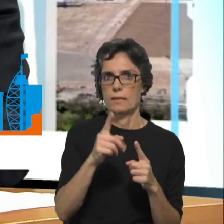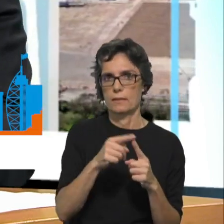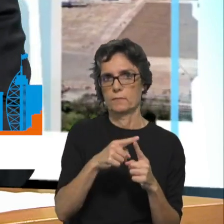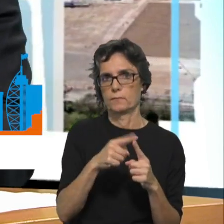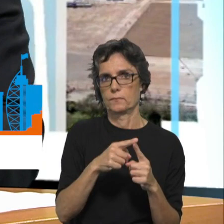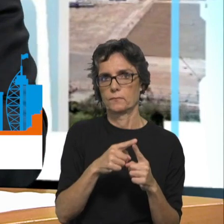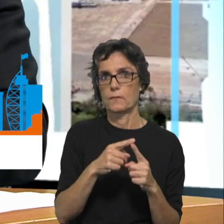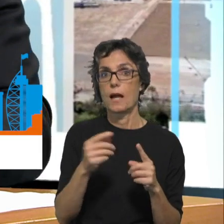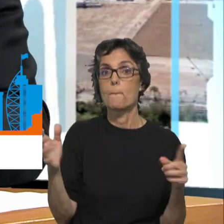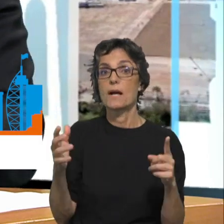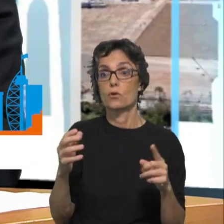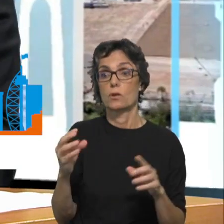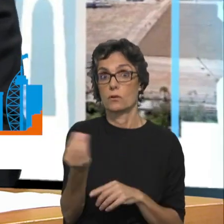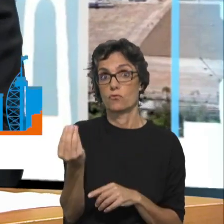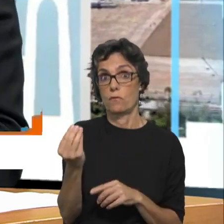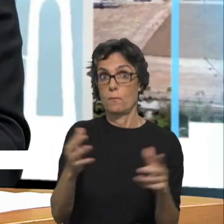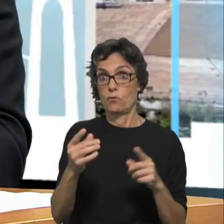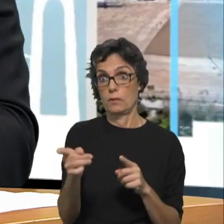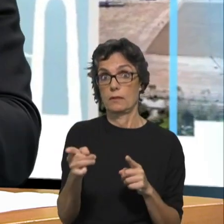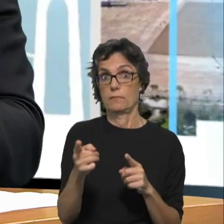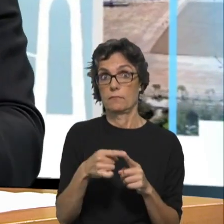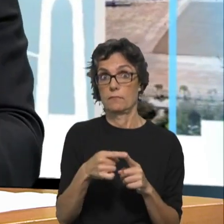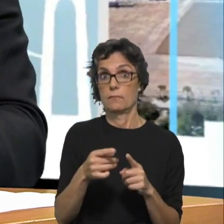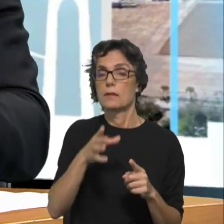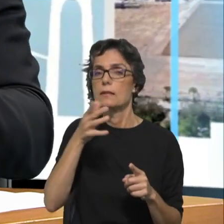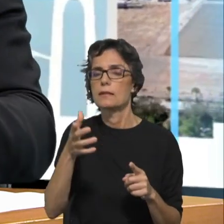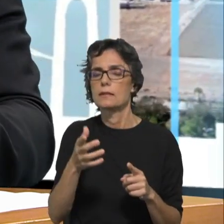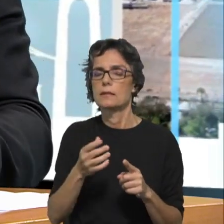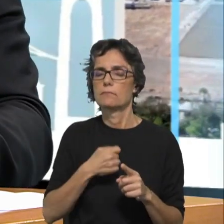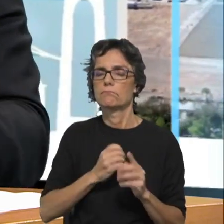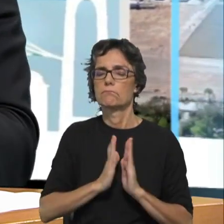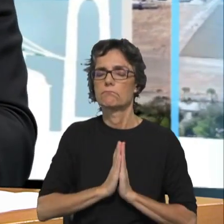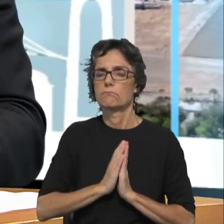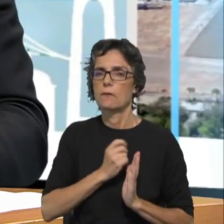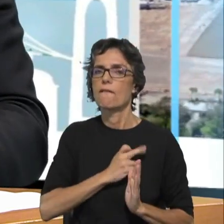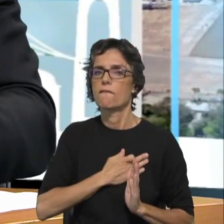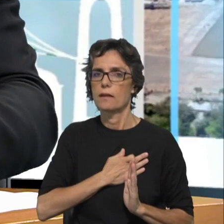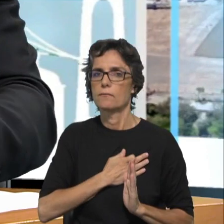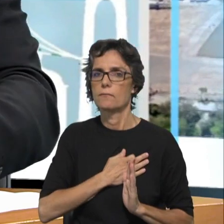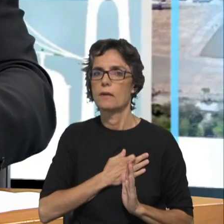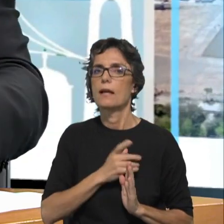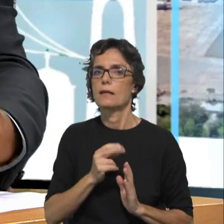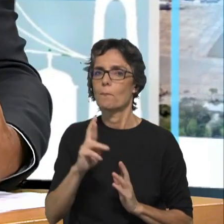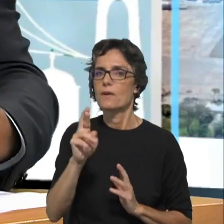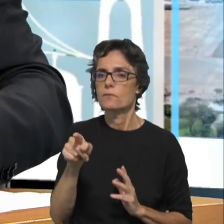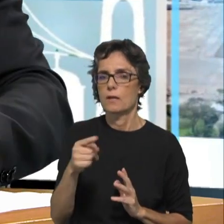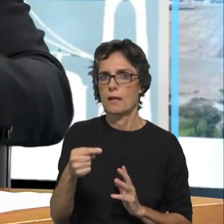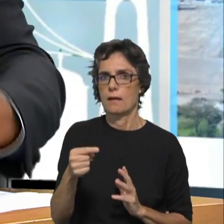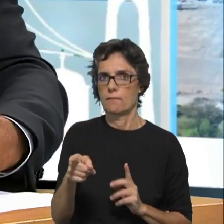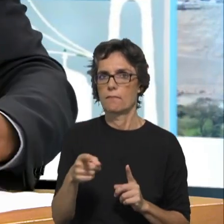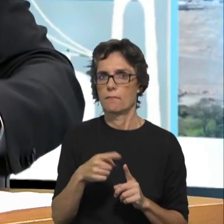maioria dos jovens, e destes a grande esmagadora, diz crente e católica, e, portanto, há aqui um campo de